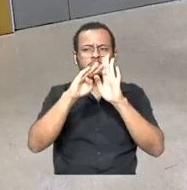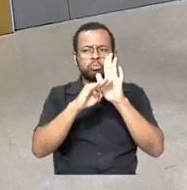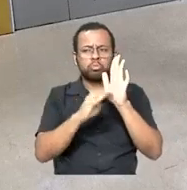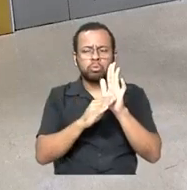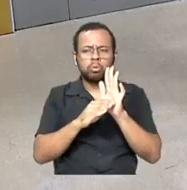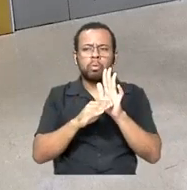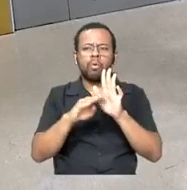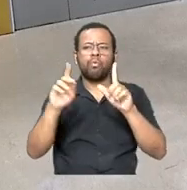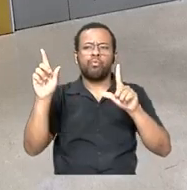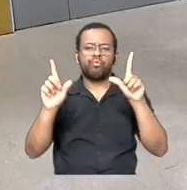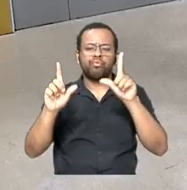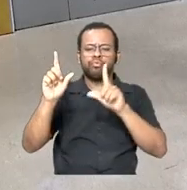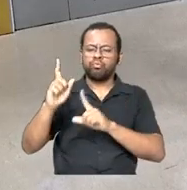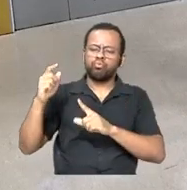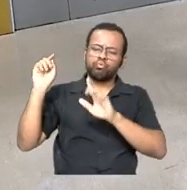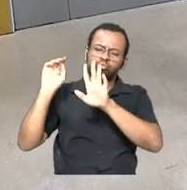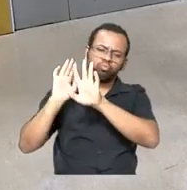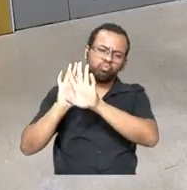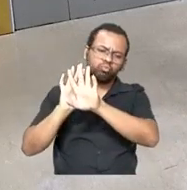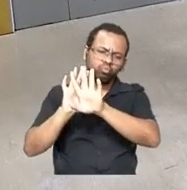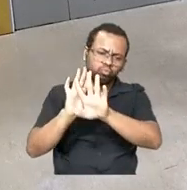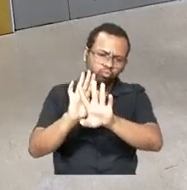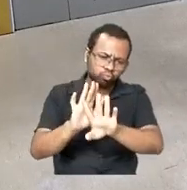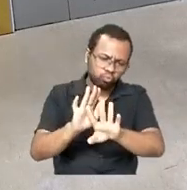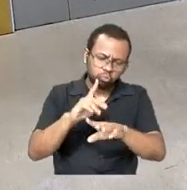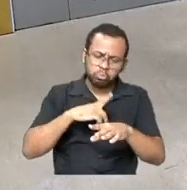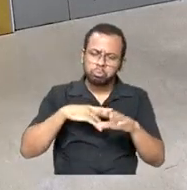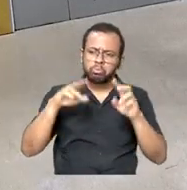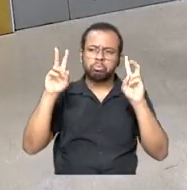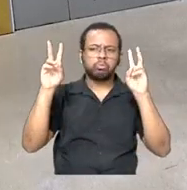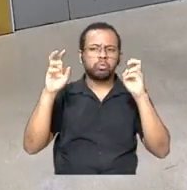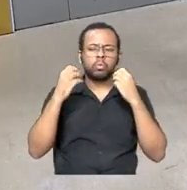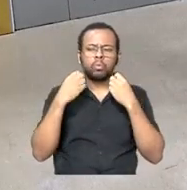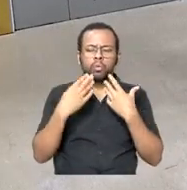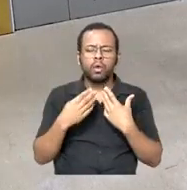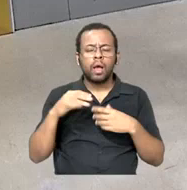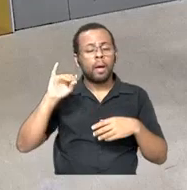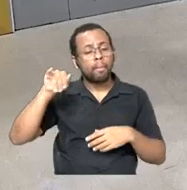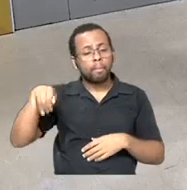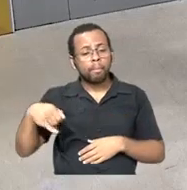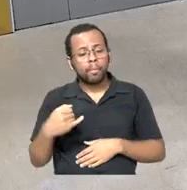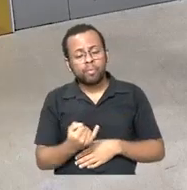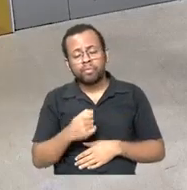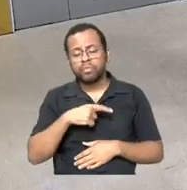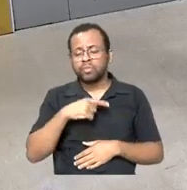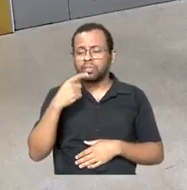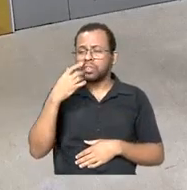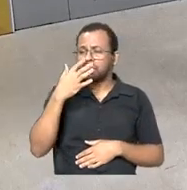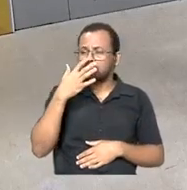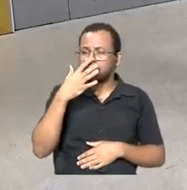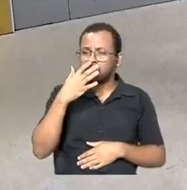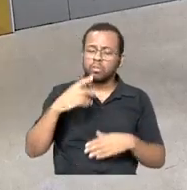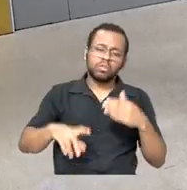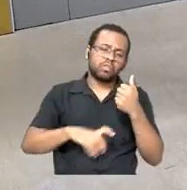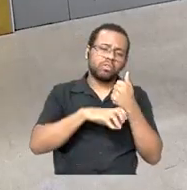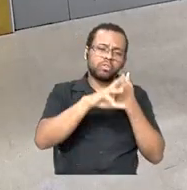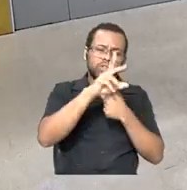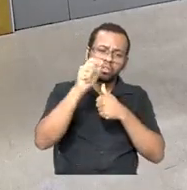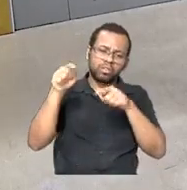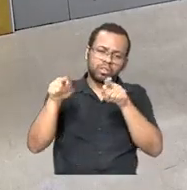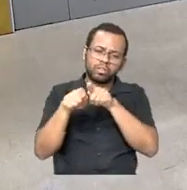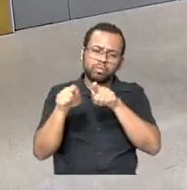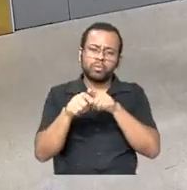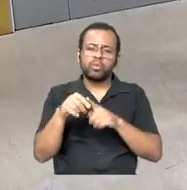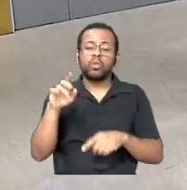nossa caravana com os contemplados da semana tá muito bacana o conteúdo e aproveita que tá seguindo cajucap aí nas redes sociais segue também